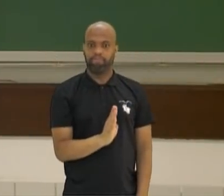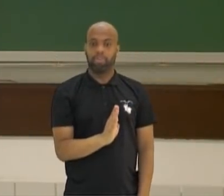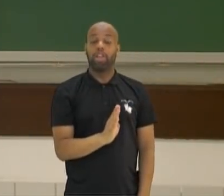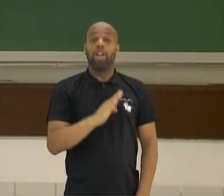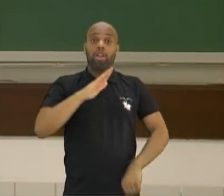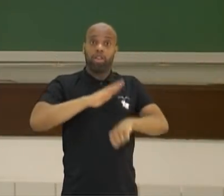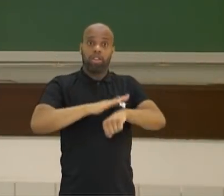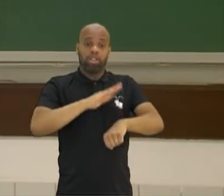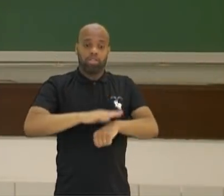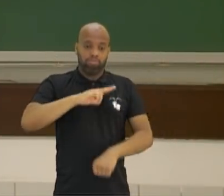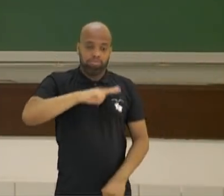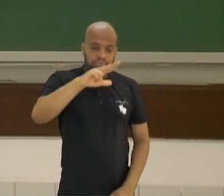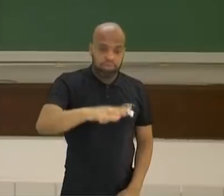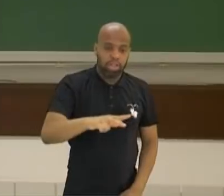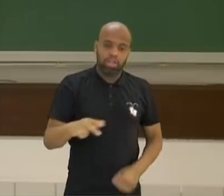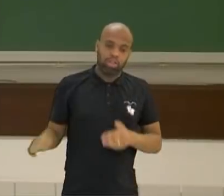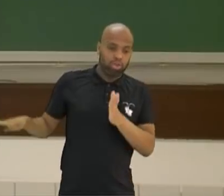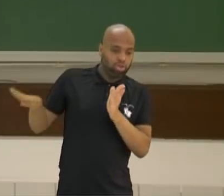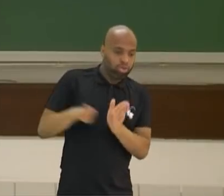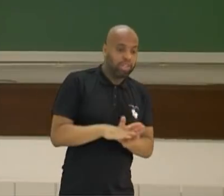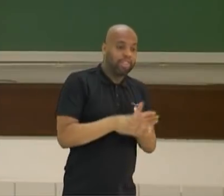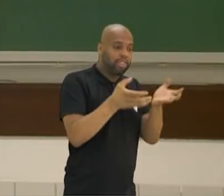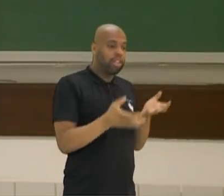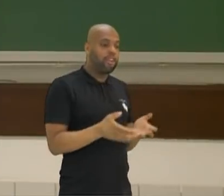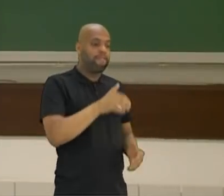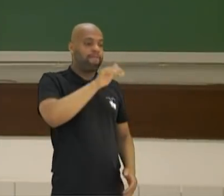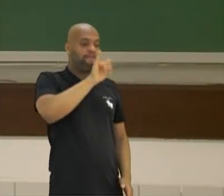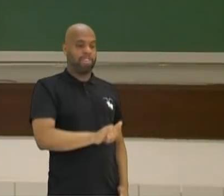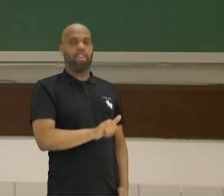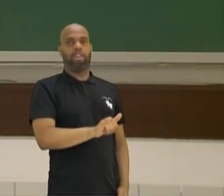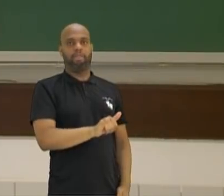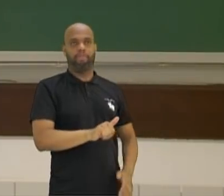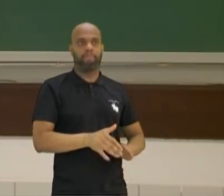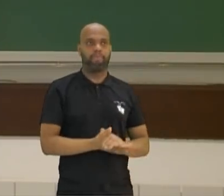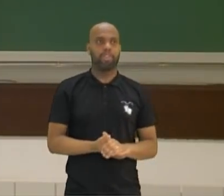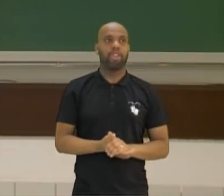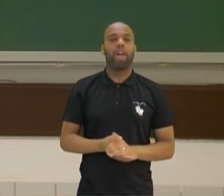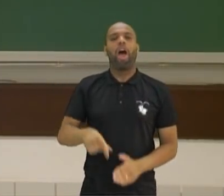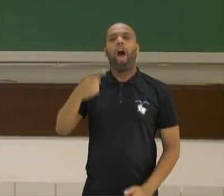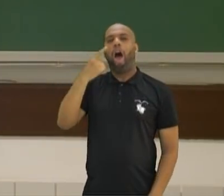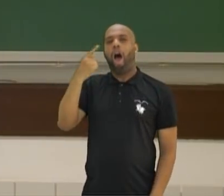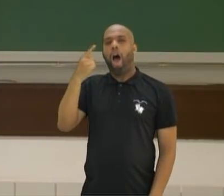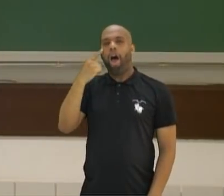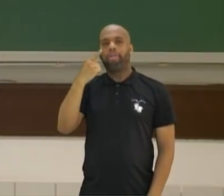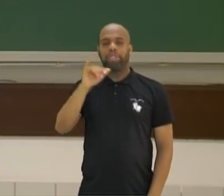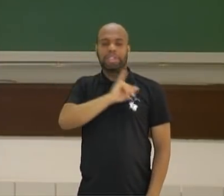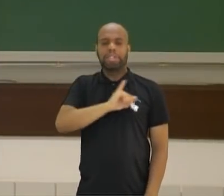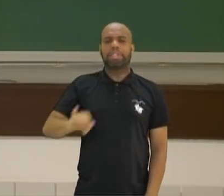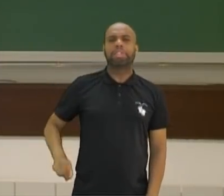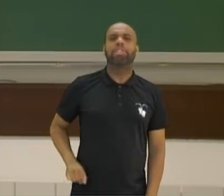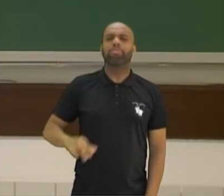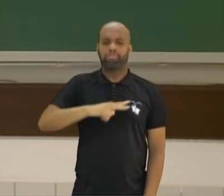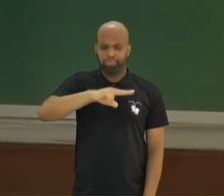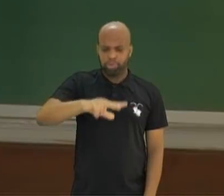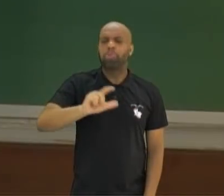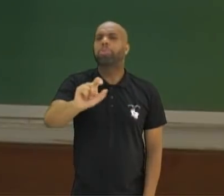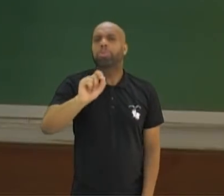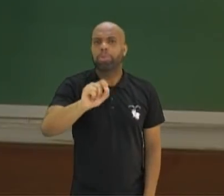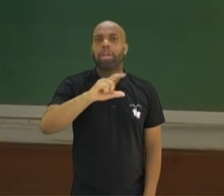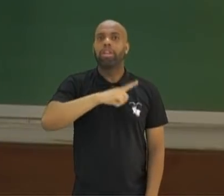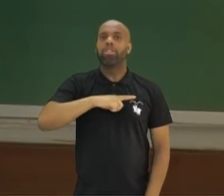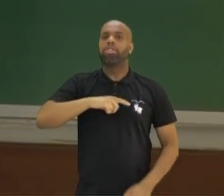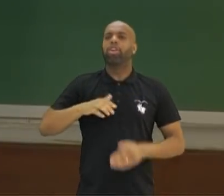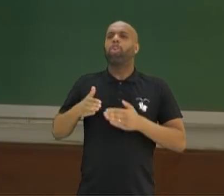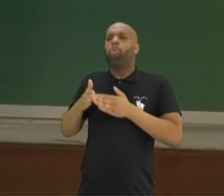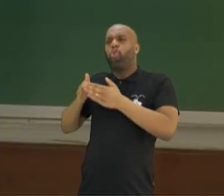portugueses vêm aqui para ficar aqui. Vamos lembrar aqui o que era o Império Português? As grandes navegações portuguesas já tinham